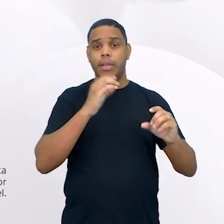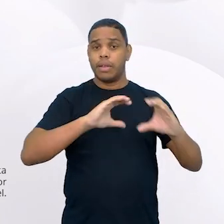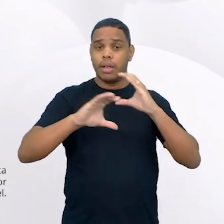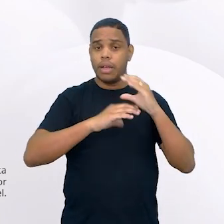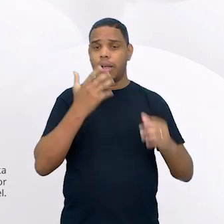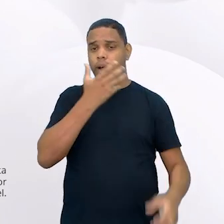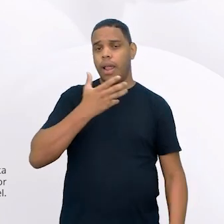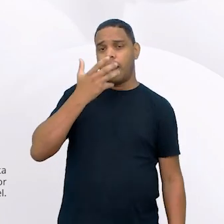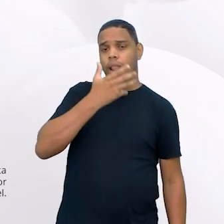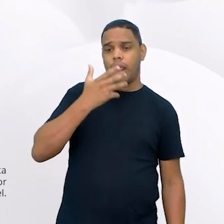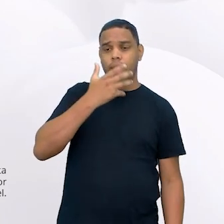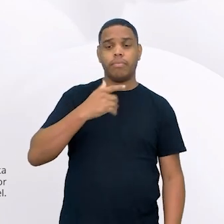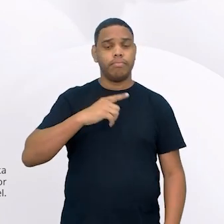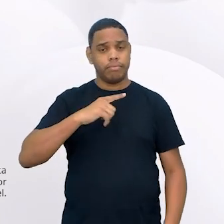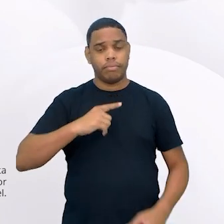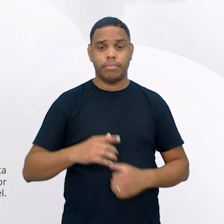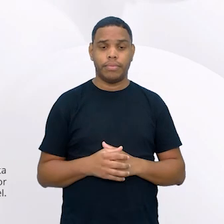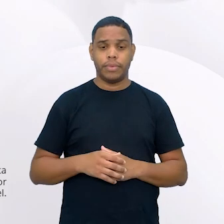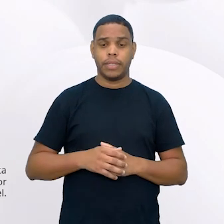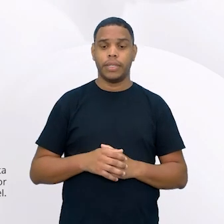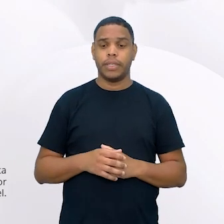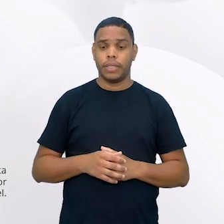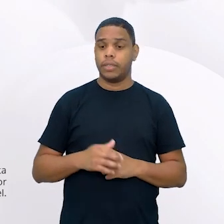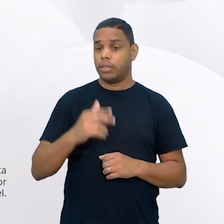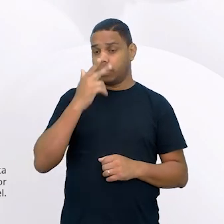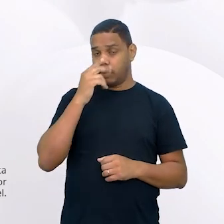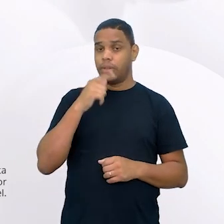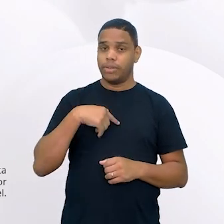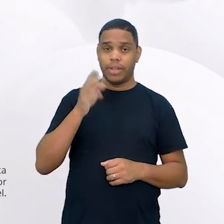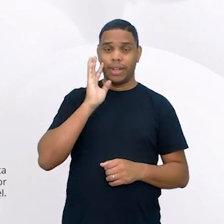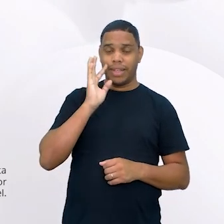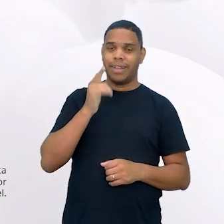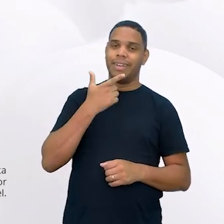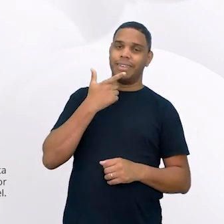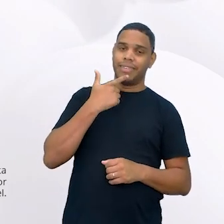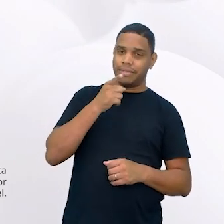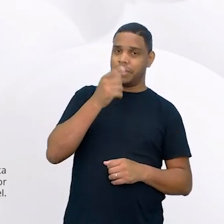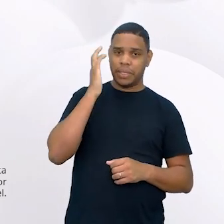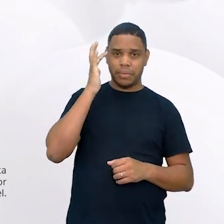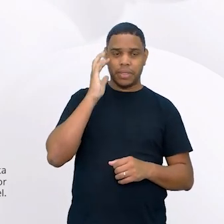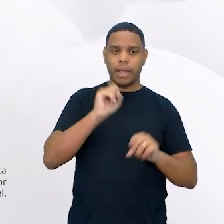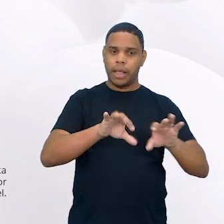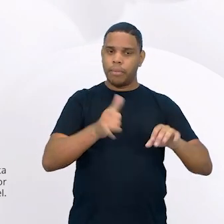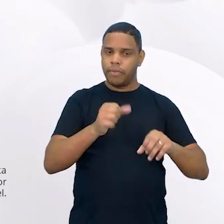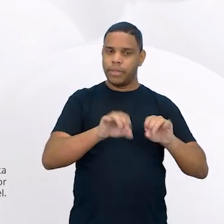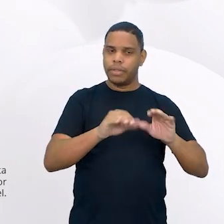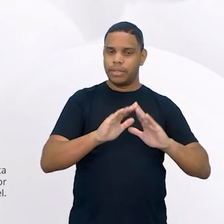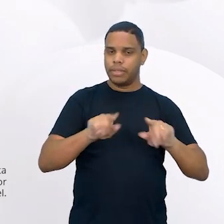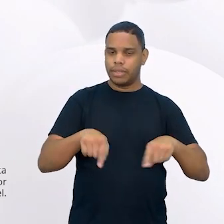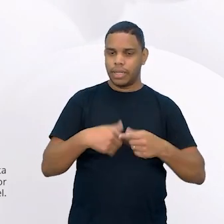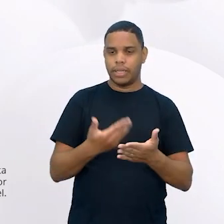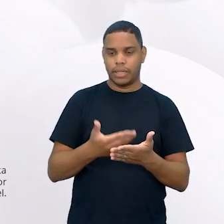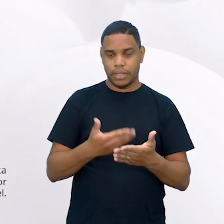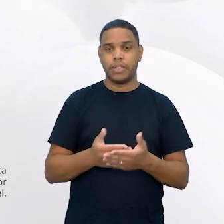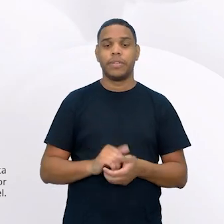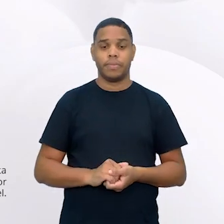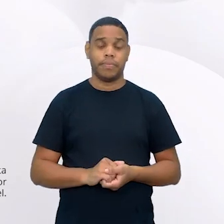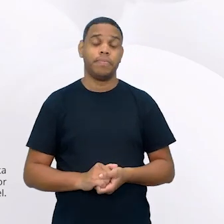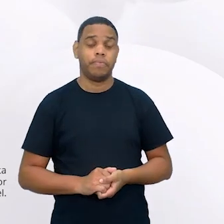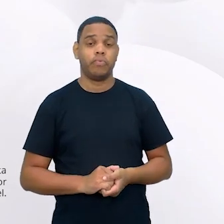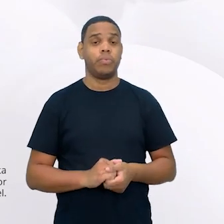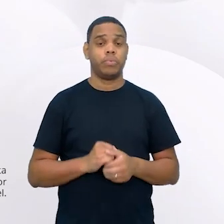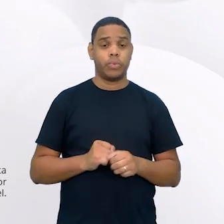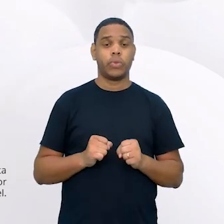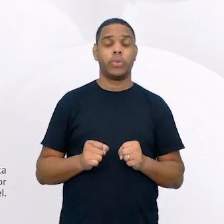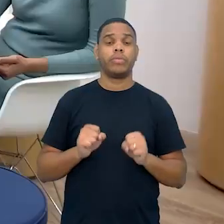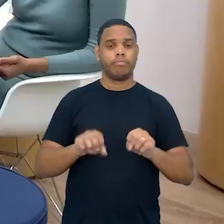cantada, que eu acho que é uma coisa até divertida para se tratar em sala de aula. Para trabalhar com os alunos numa eletiva, alguns